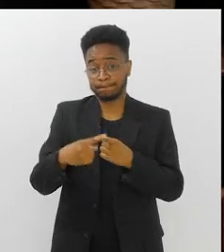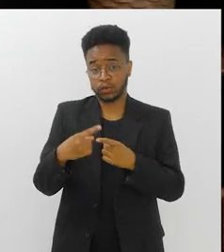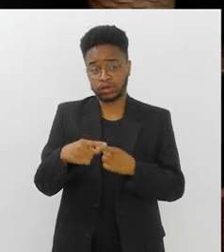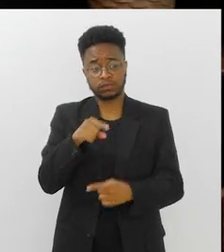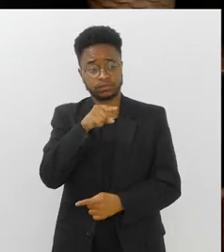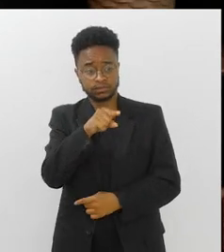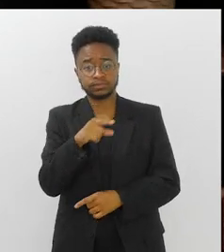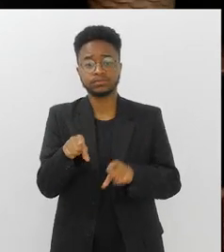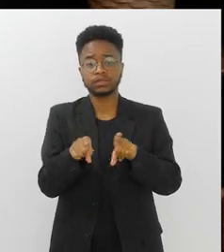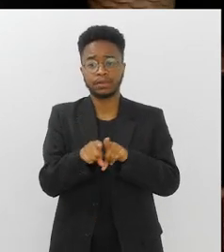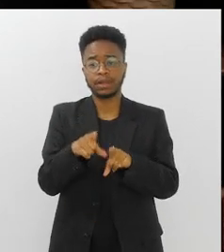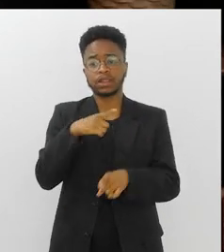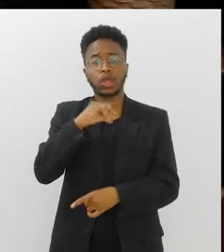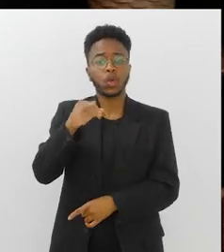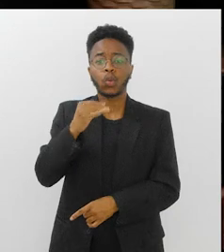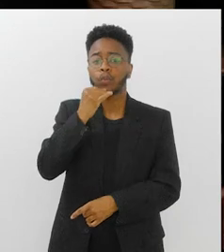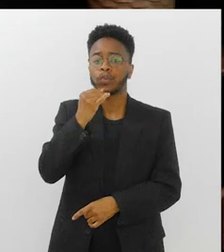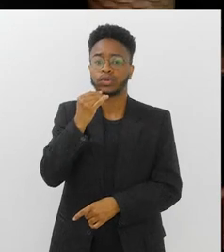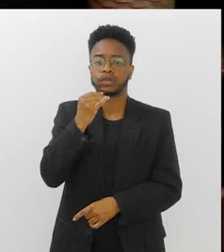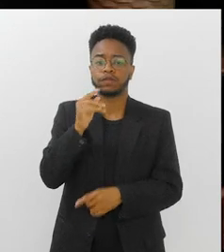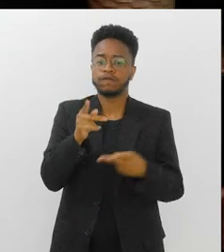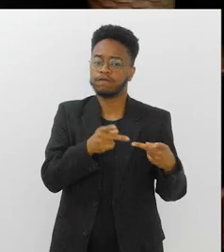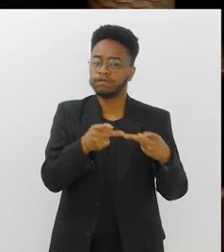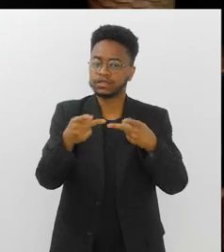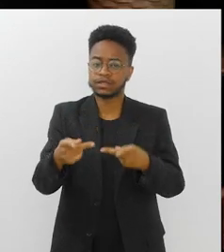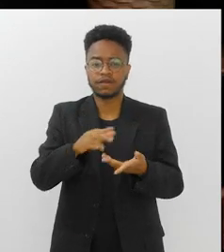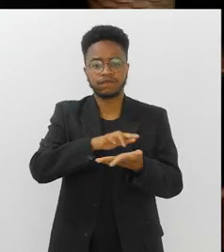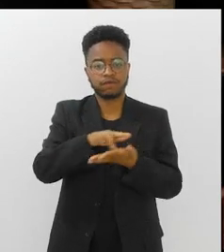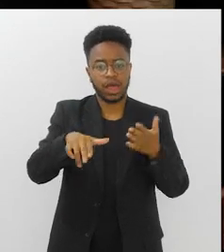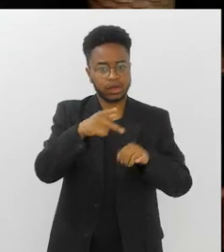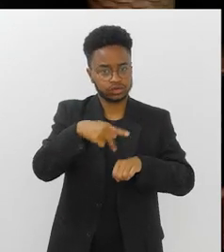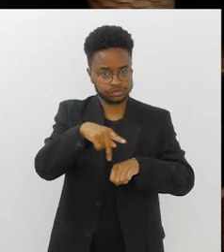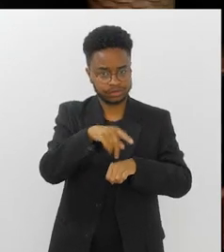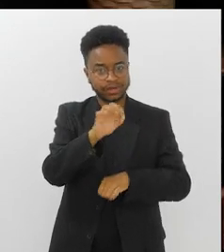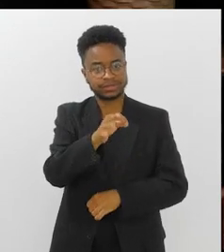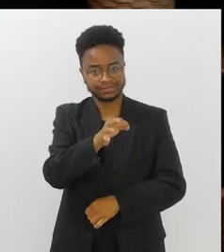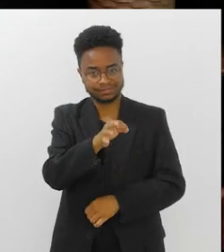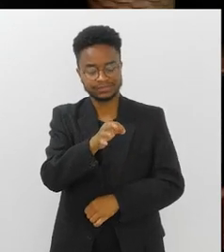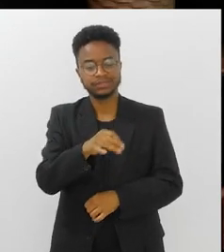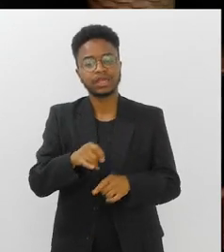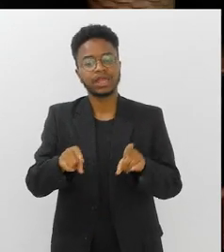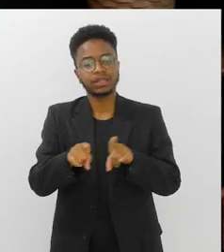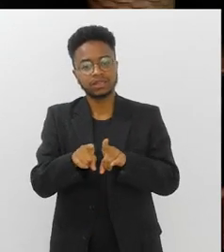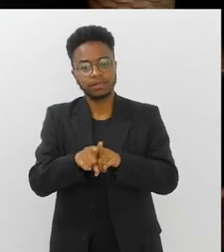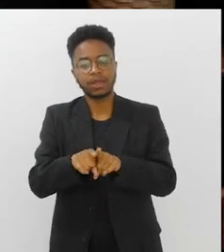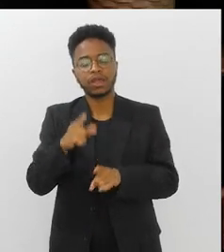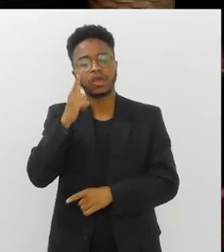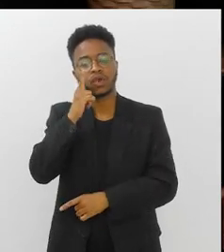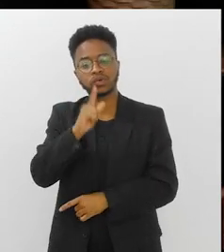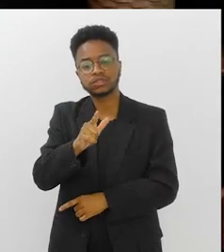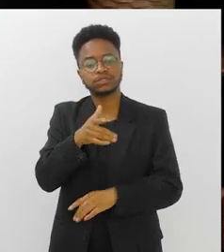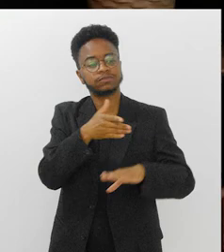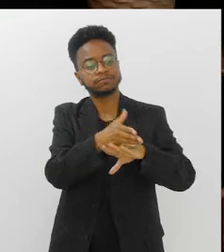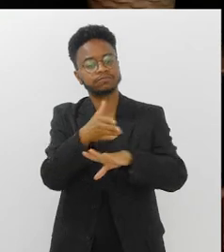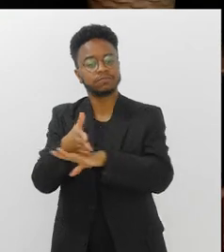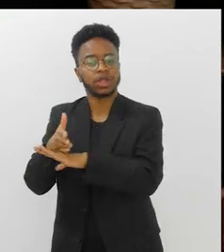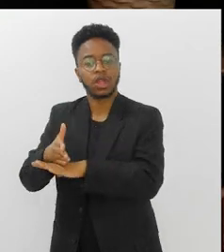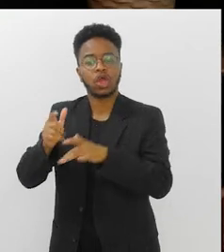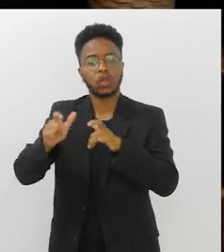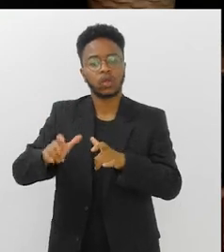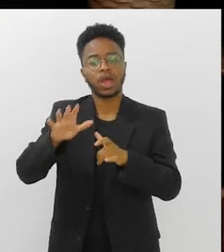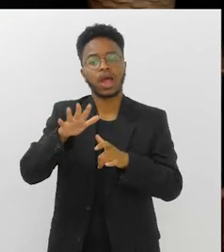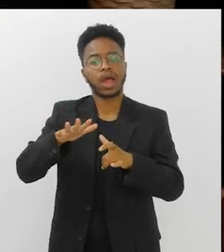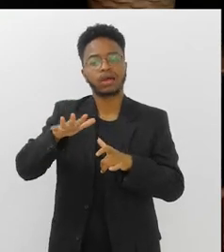você teve também a oportunidade de visitar uma série de países e e estar nesse ambiente